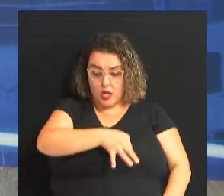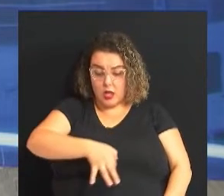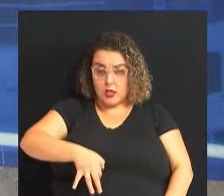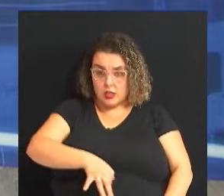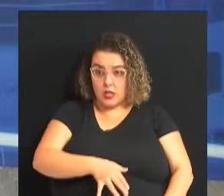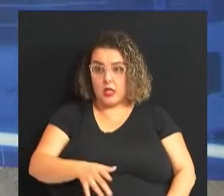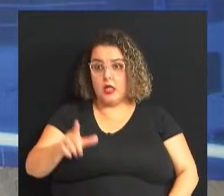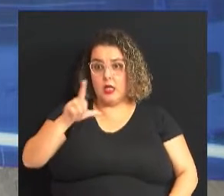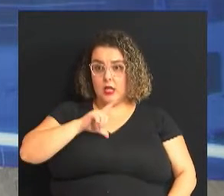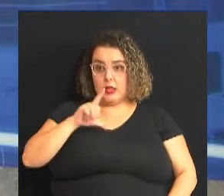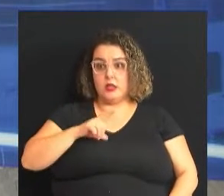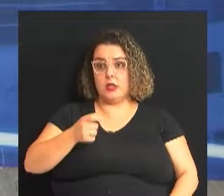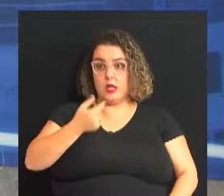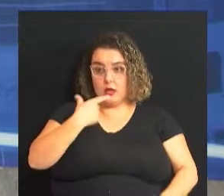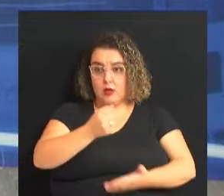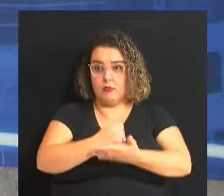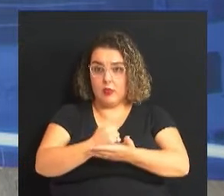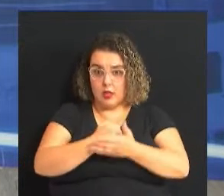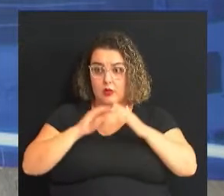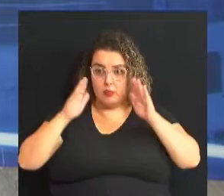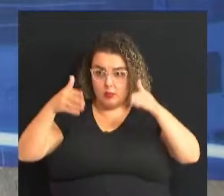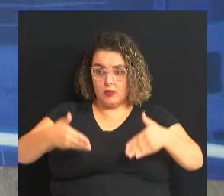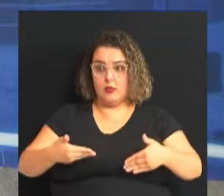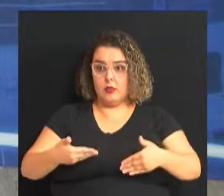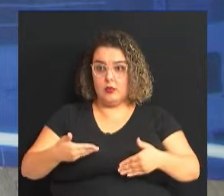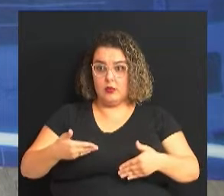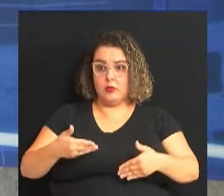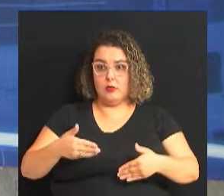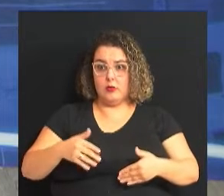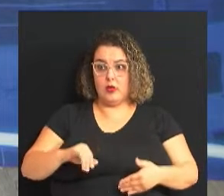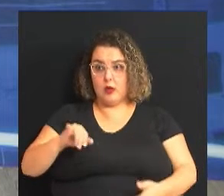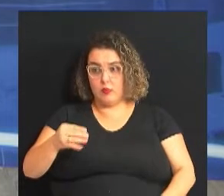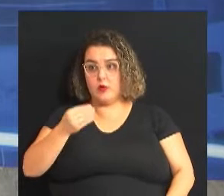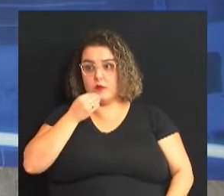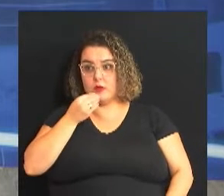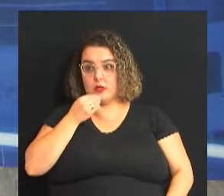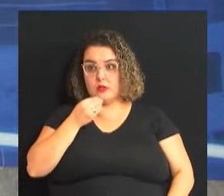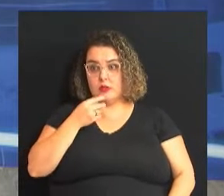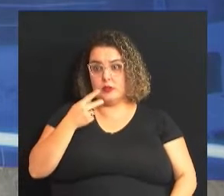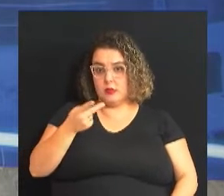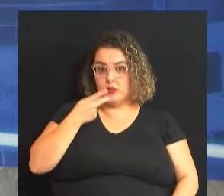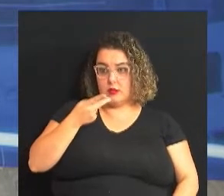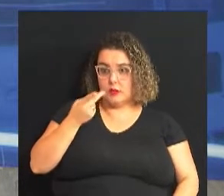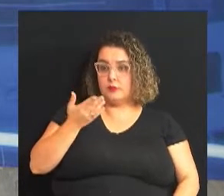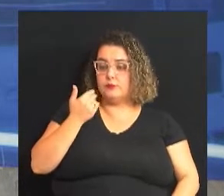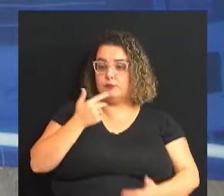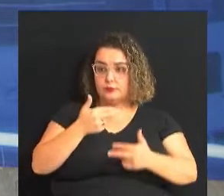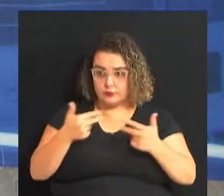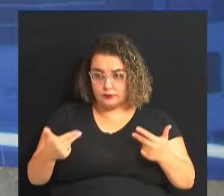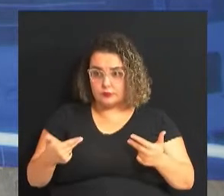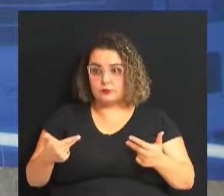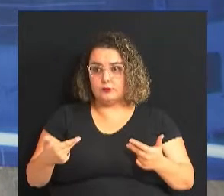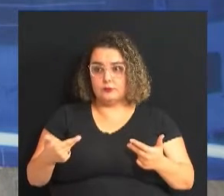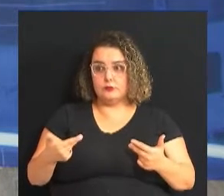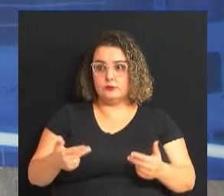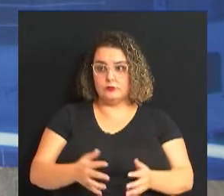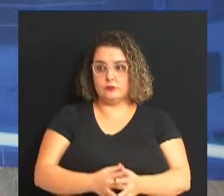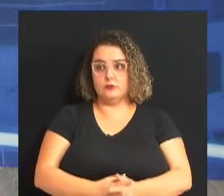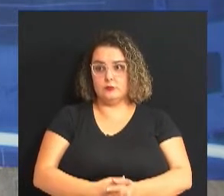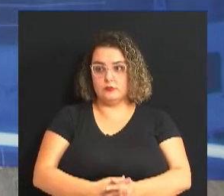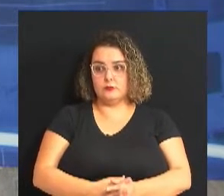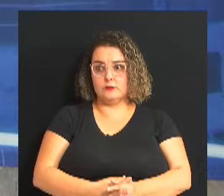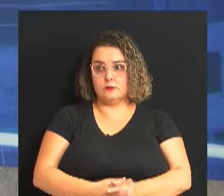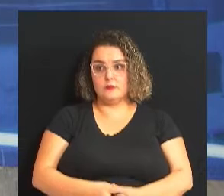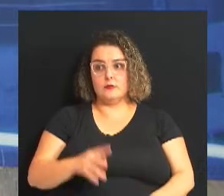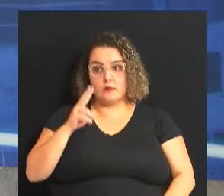Existe também remédio voltado para ele? E pegando um gancho aí da alimentação que o senhor falou, a gente vê